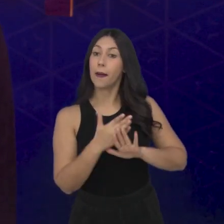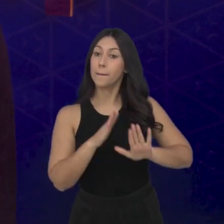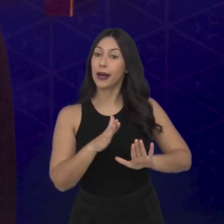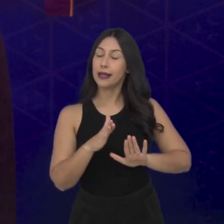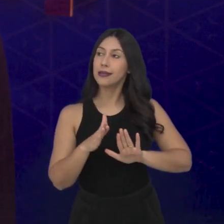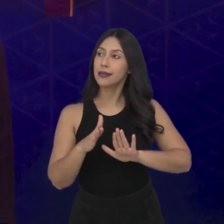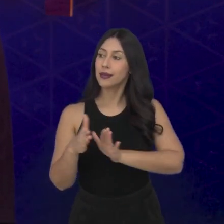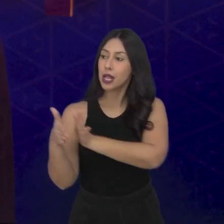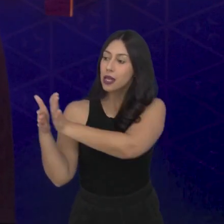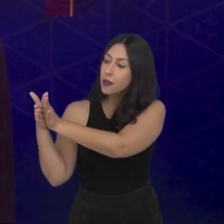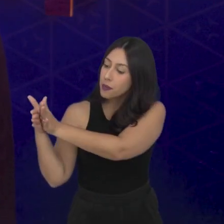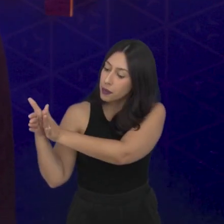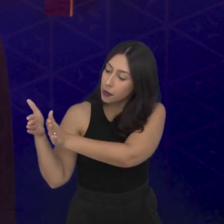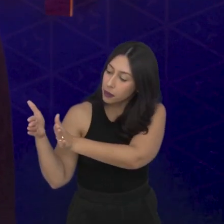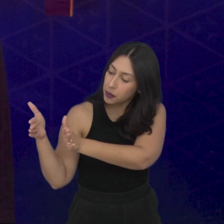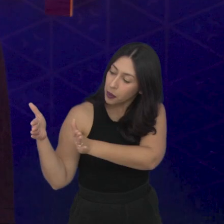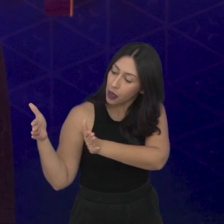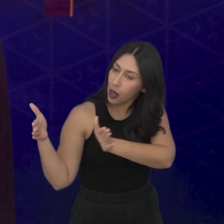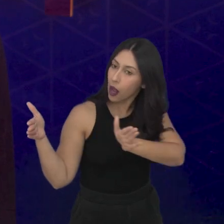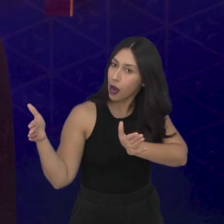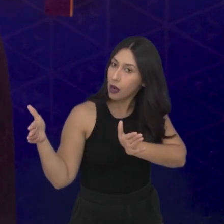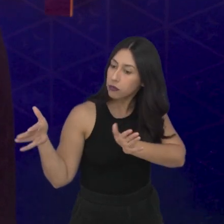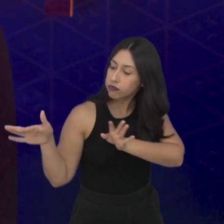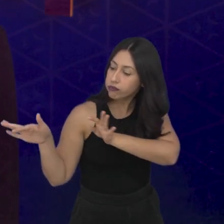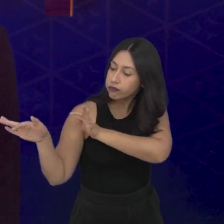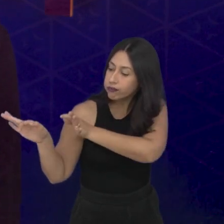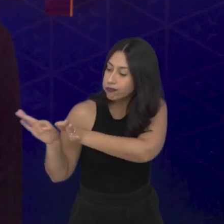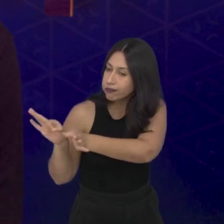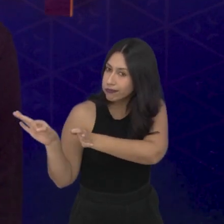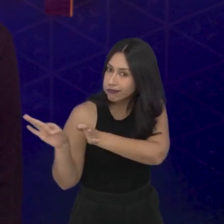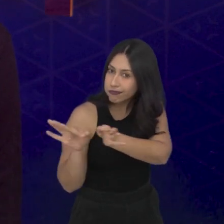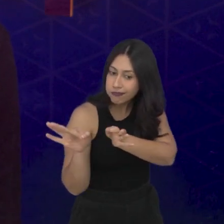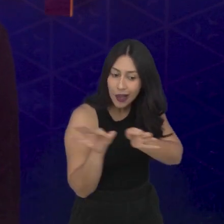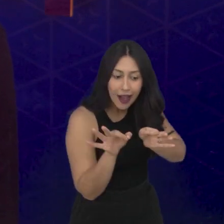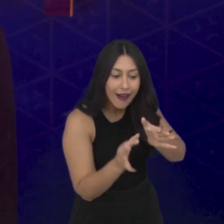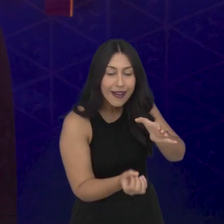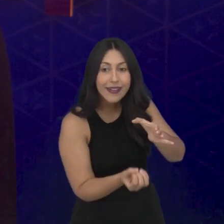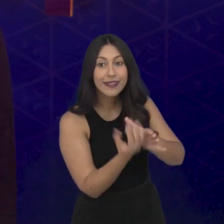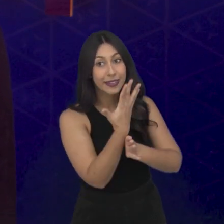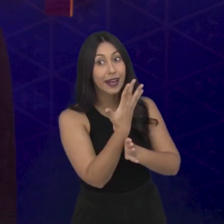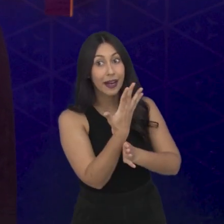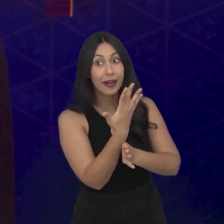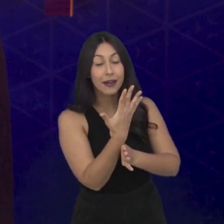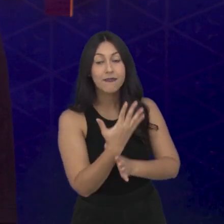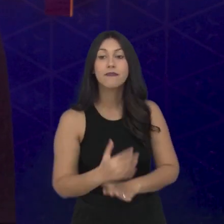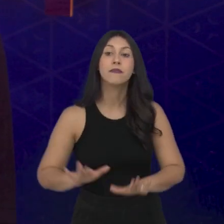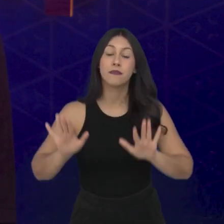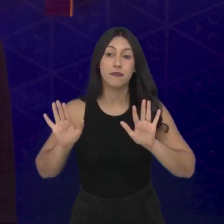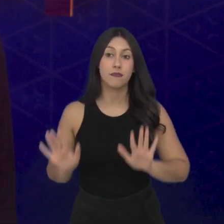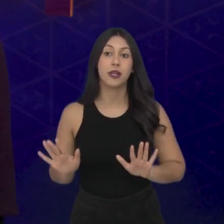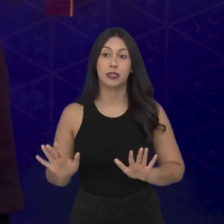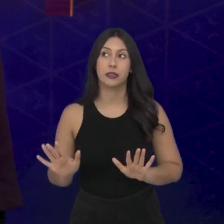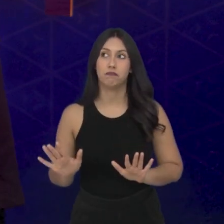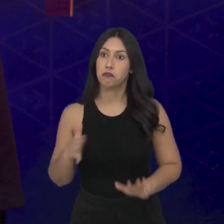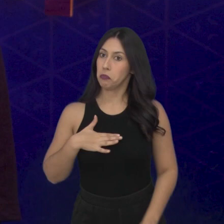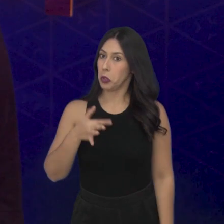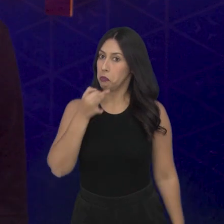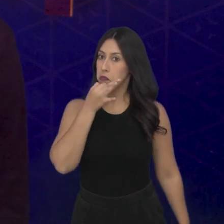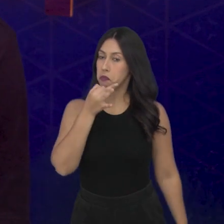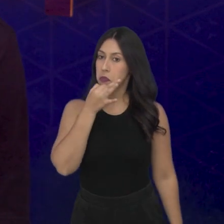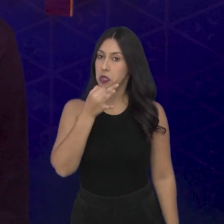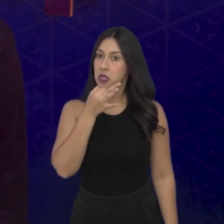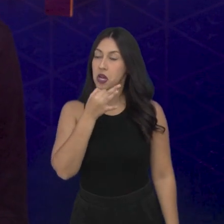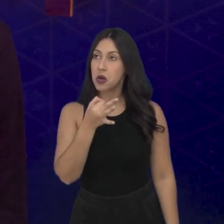obras que meio que pavimentaram aí esse caminho para chegar no Healing Fiction, mas para mim